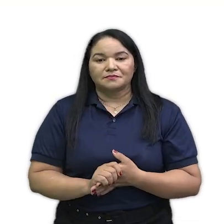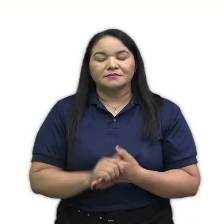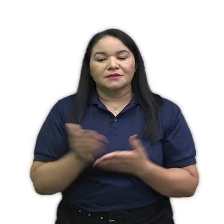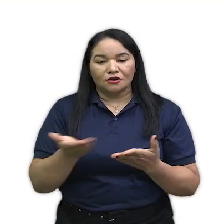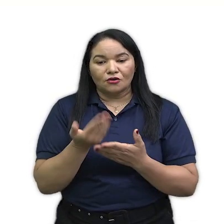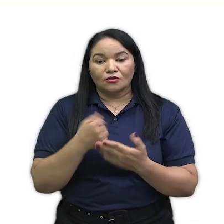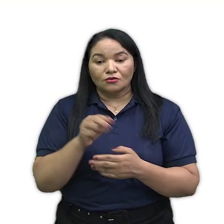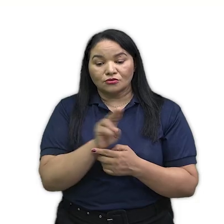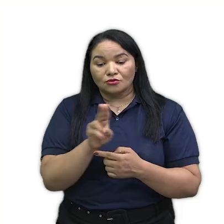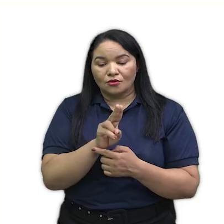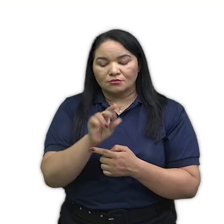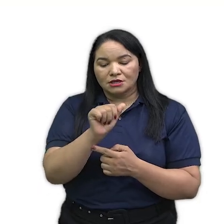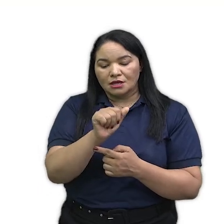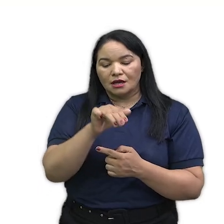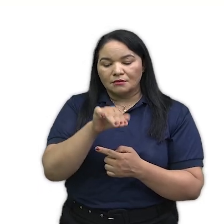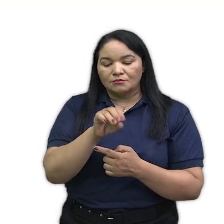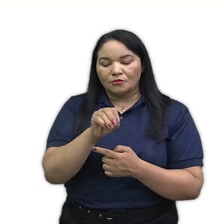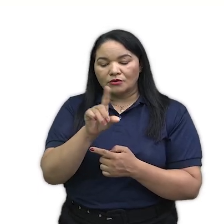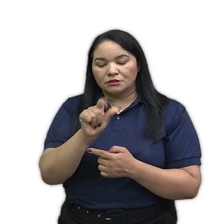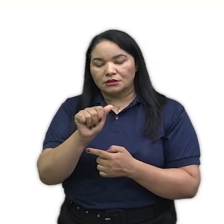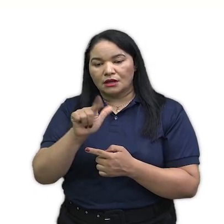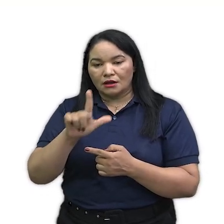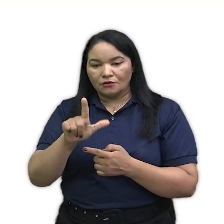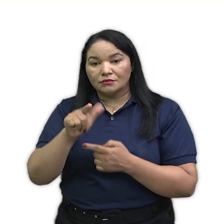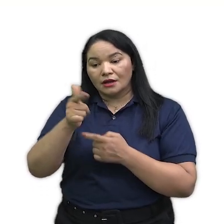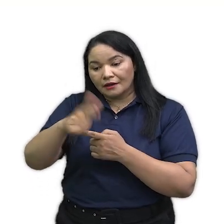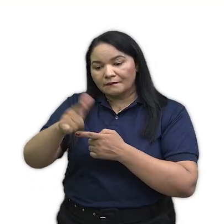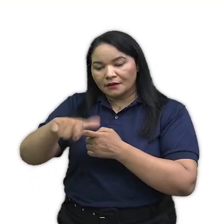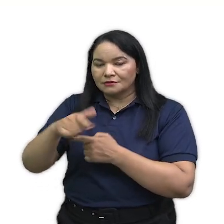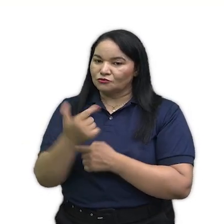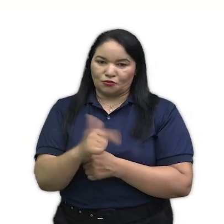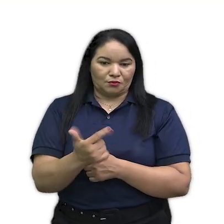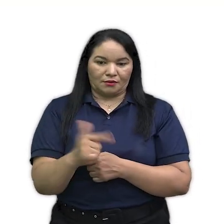gente vai chamá-lo de um conjunto amodal.